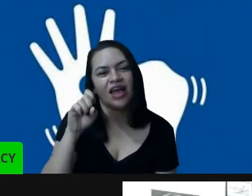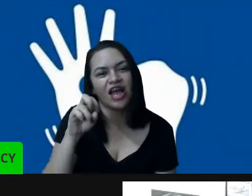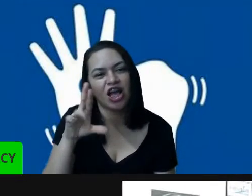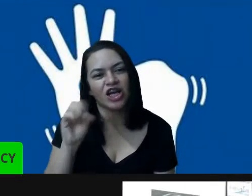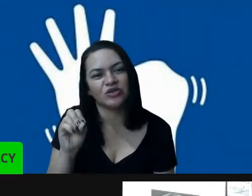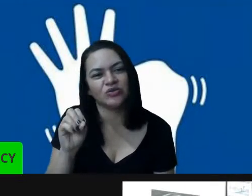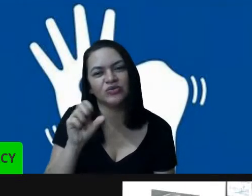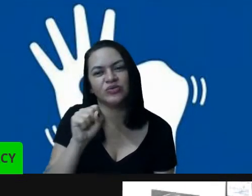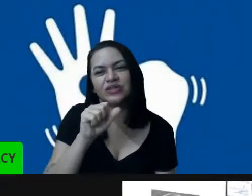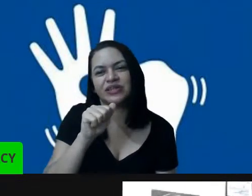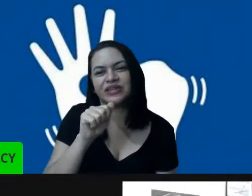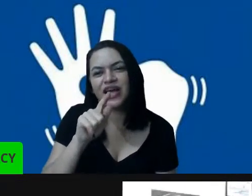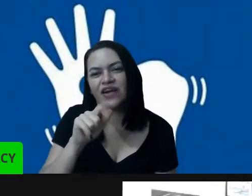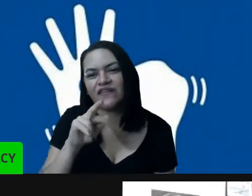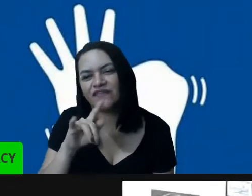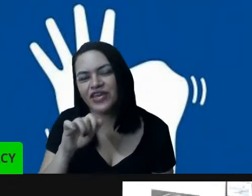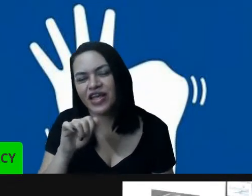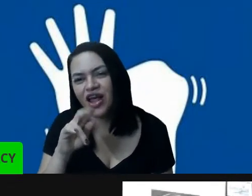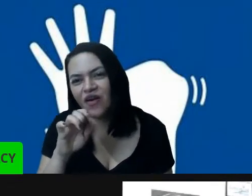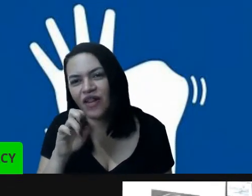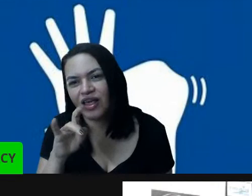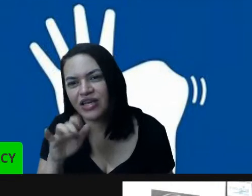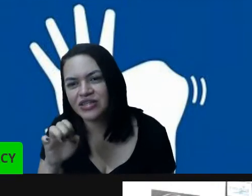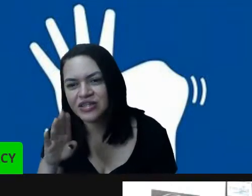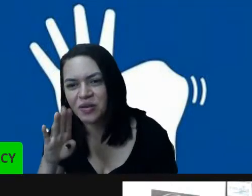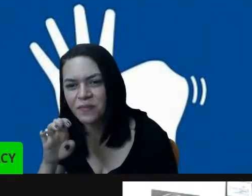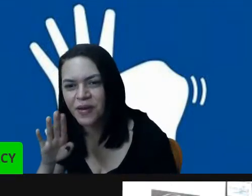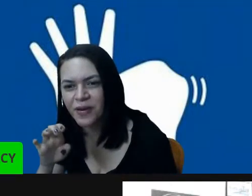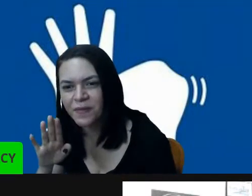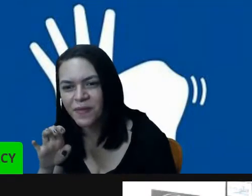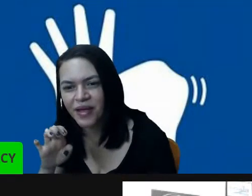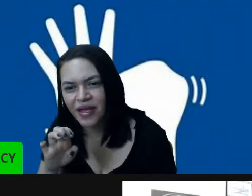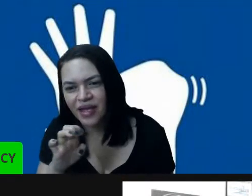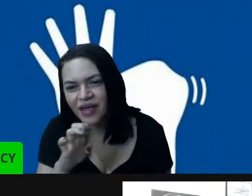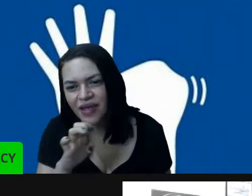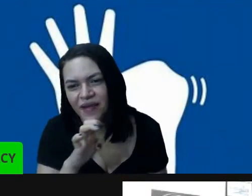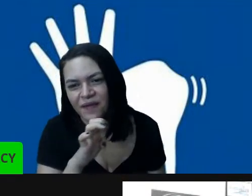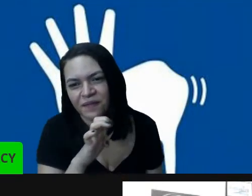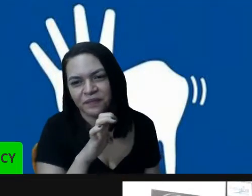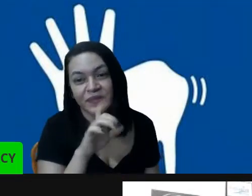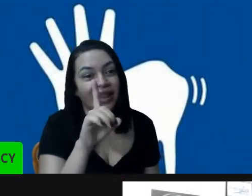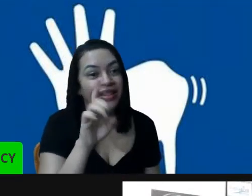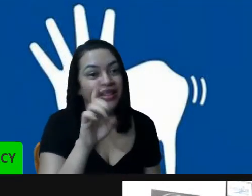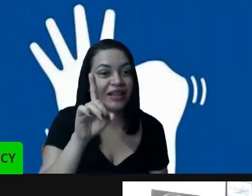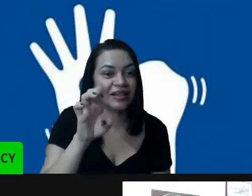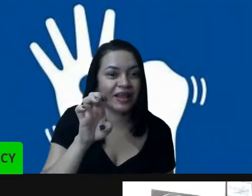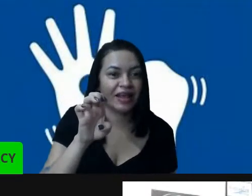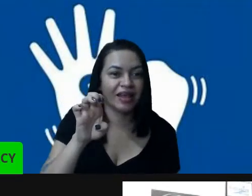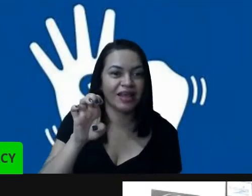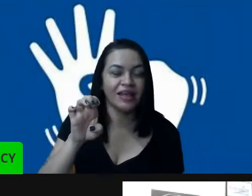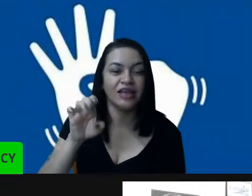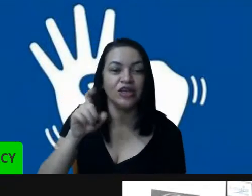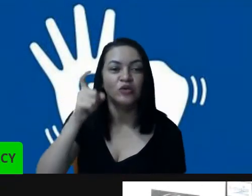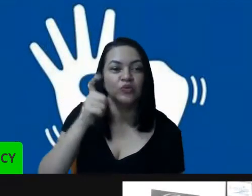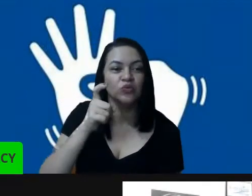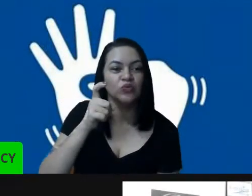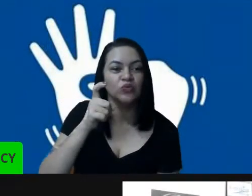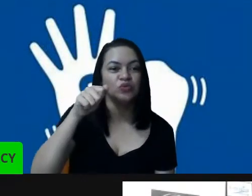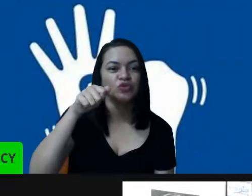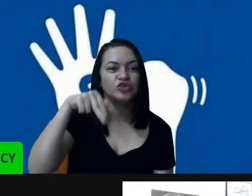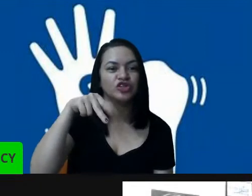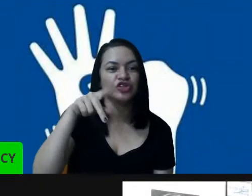Rolandes, Dedé, mas não, já falei, Xandeco Gravações, Dedé, um